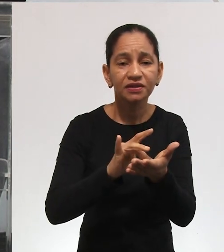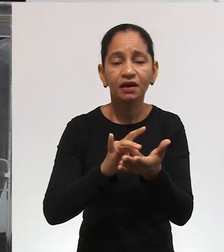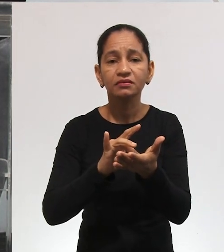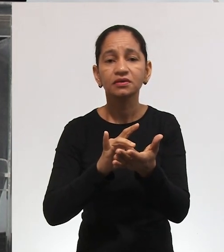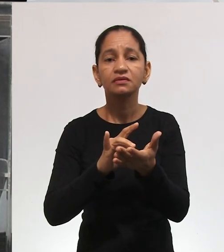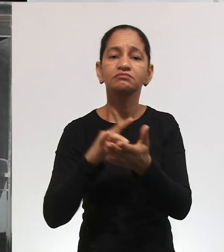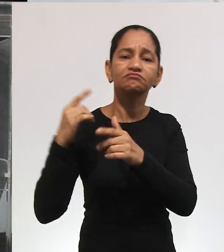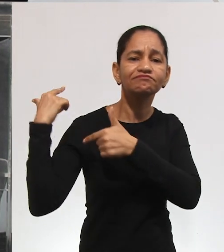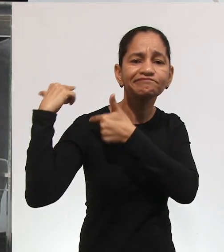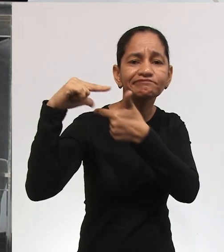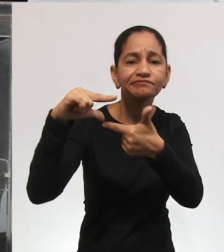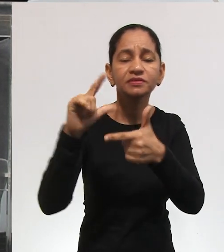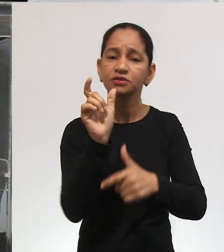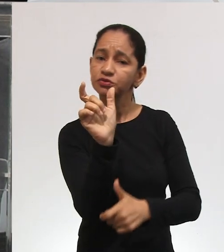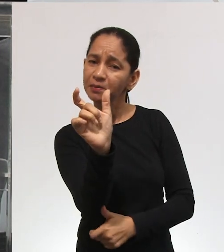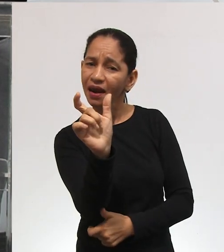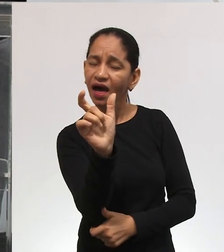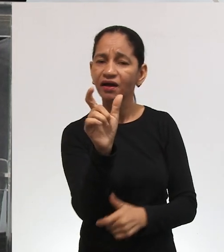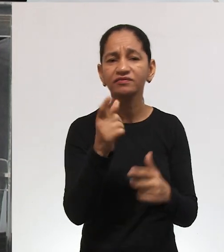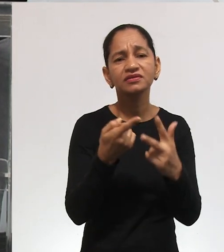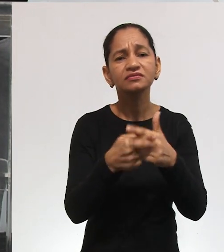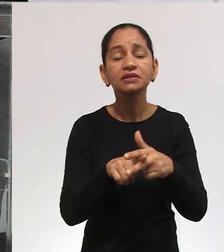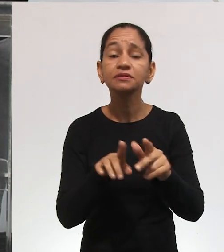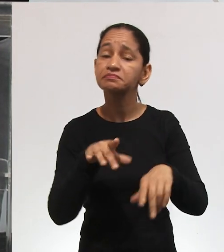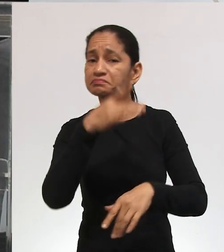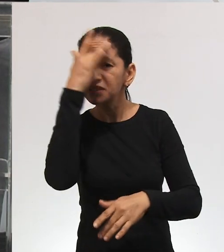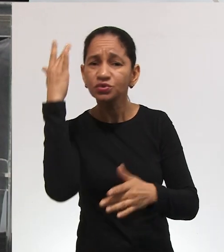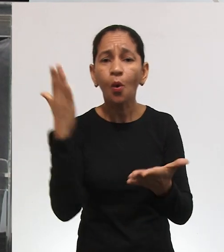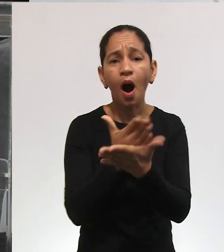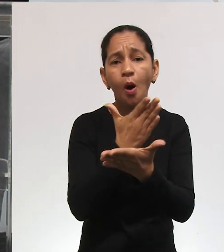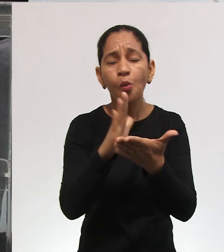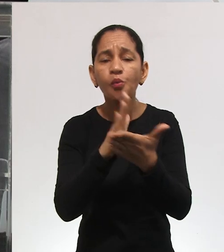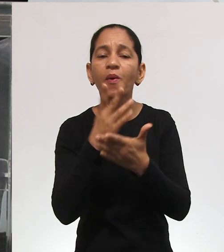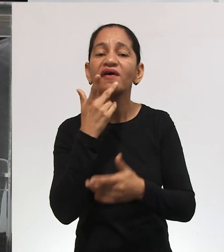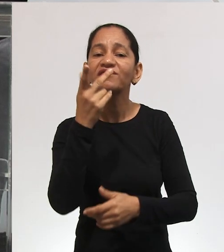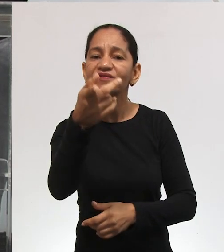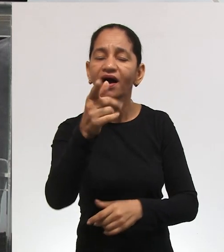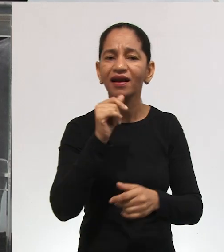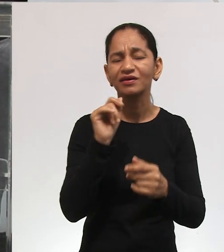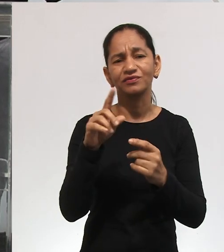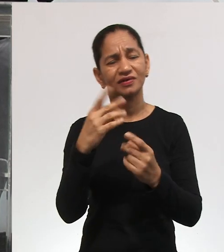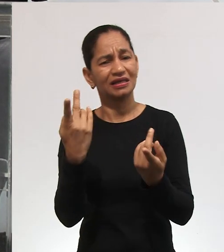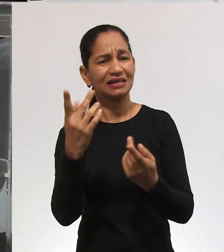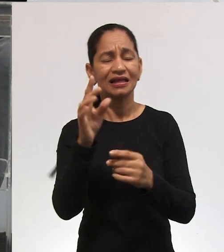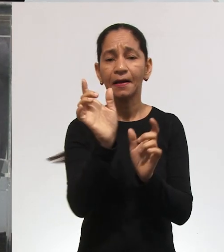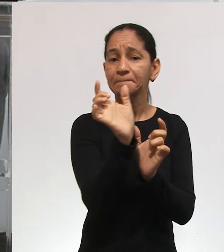origem etimológica bastante discutida. Há quem diga que trabalho vem de